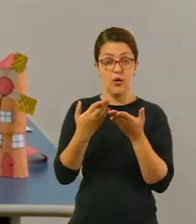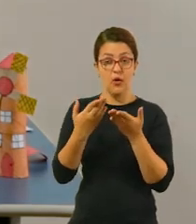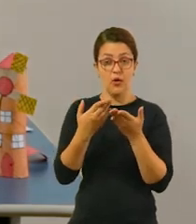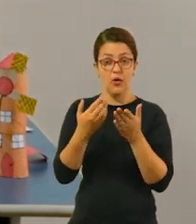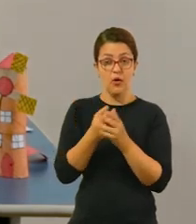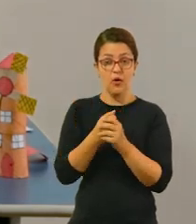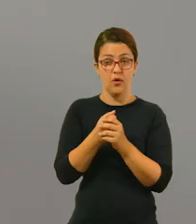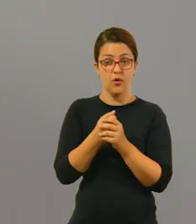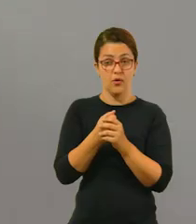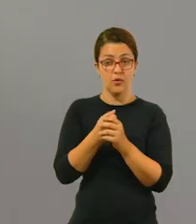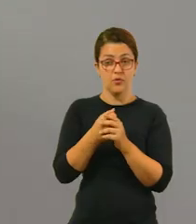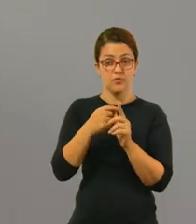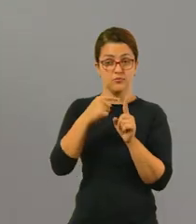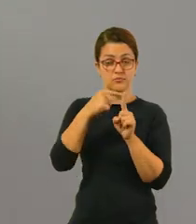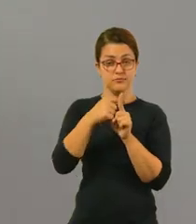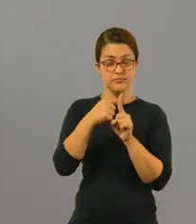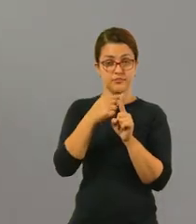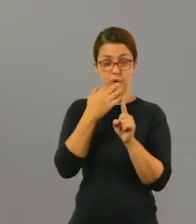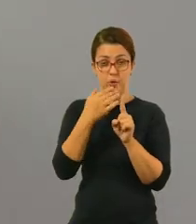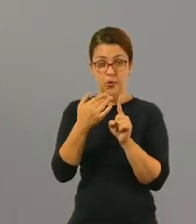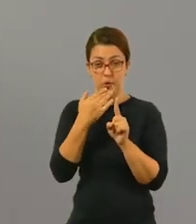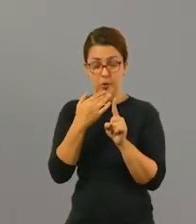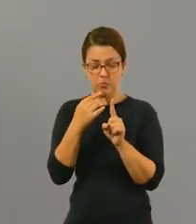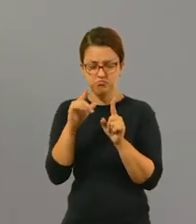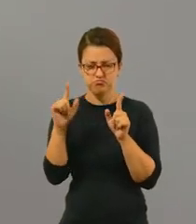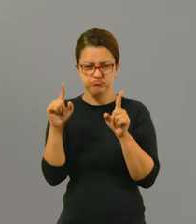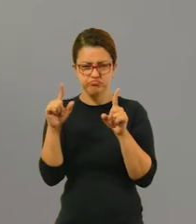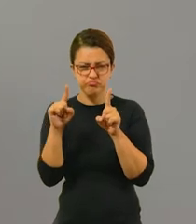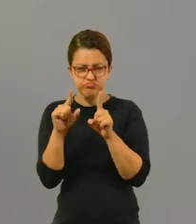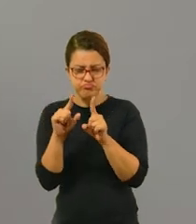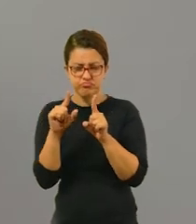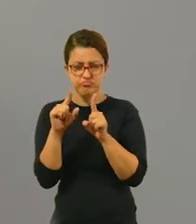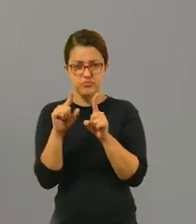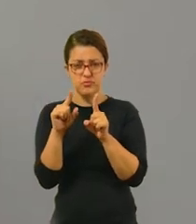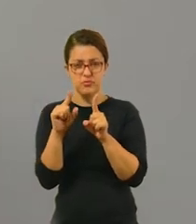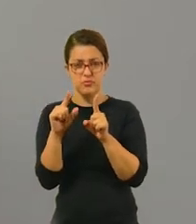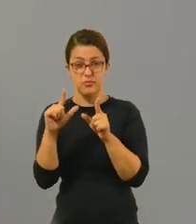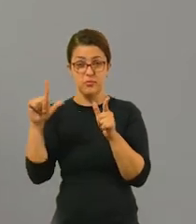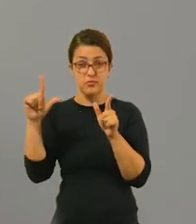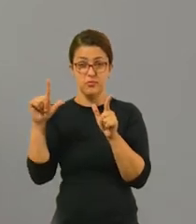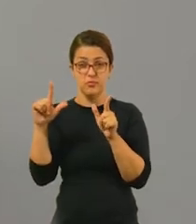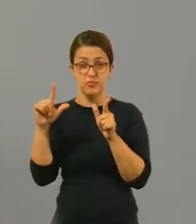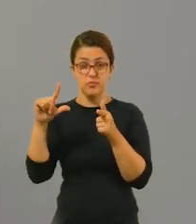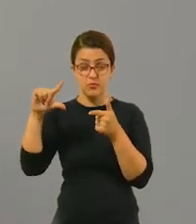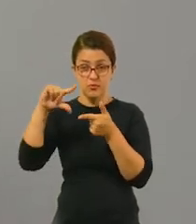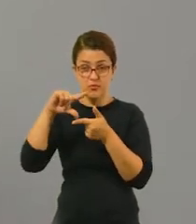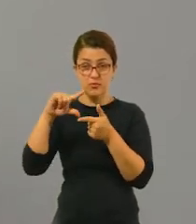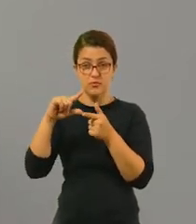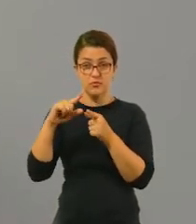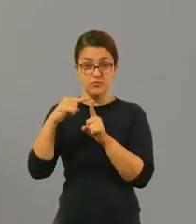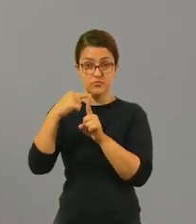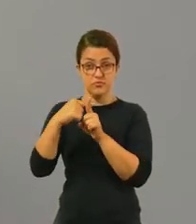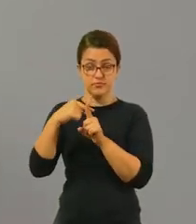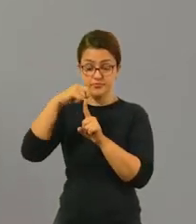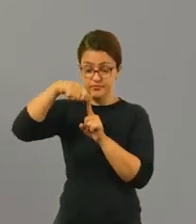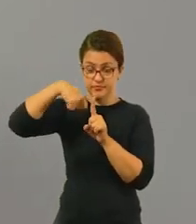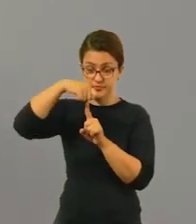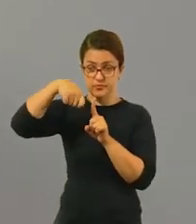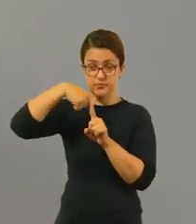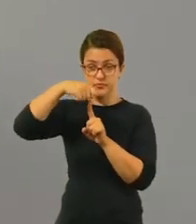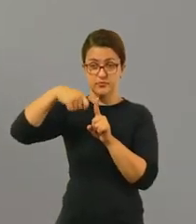cor e vou pegar um menorzinho para fazer para vocês, tá? Começando, peguei, segurem no